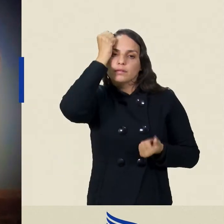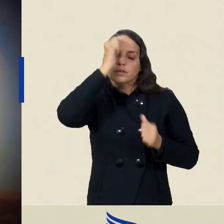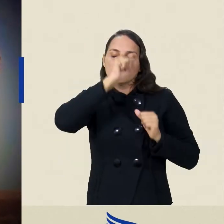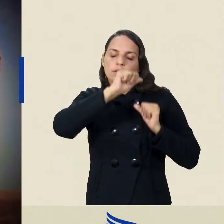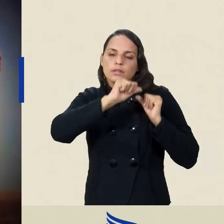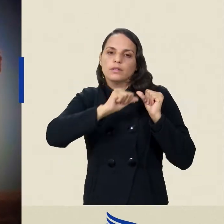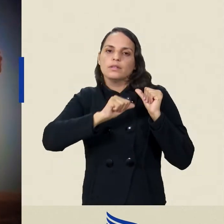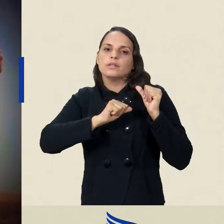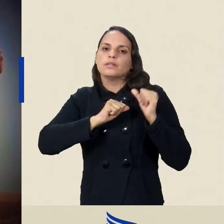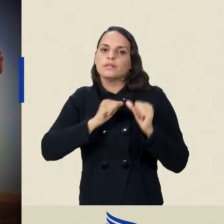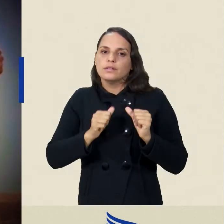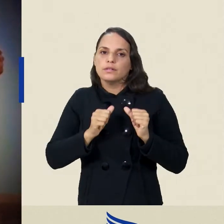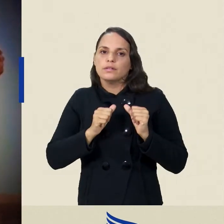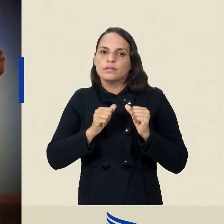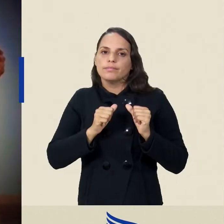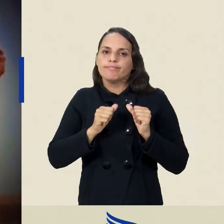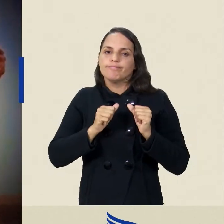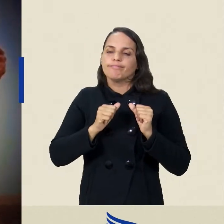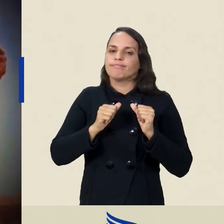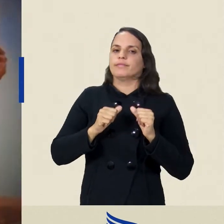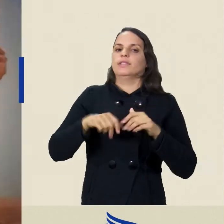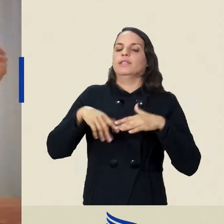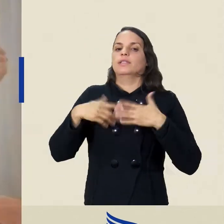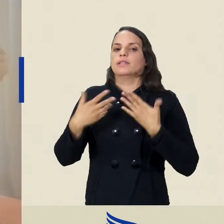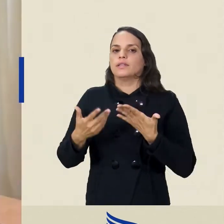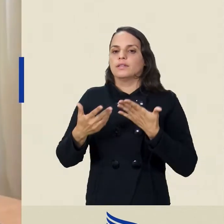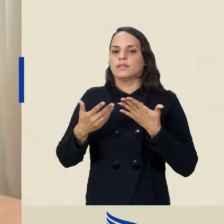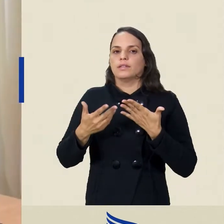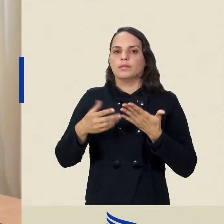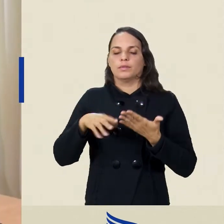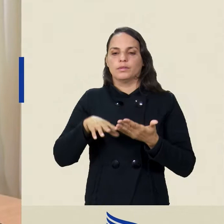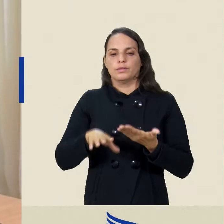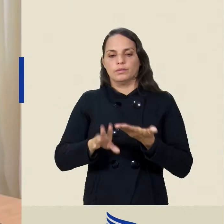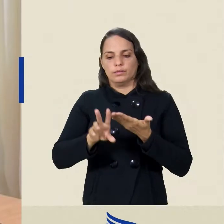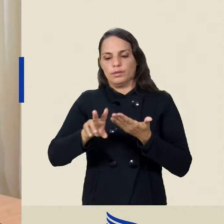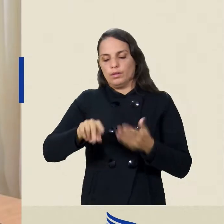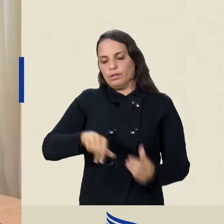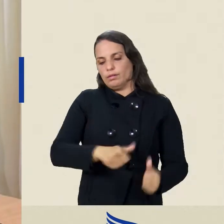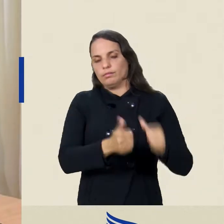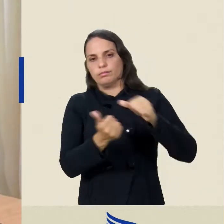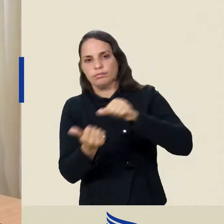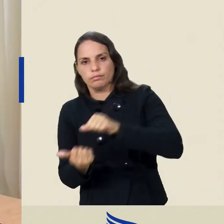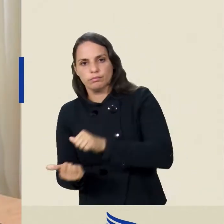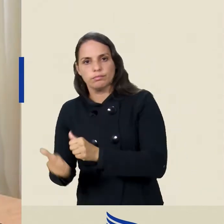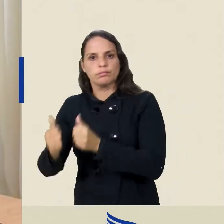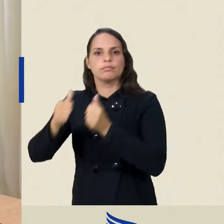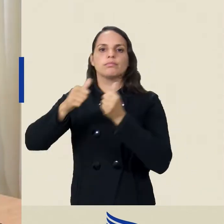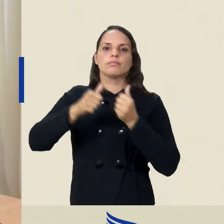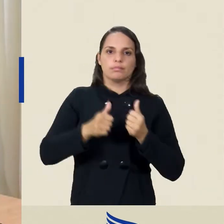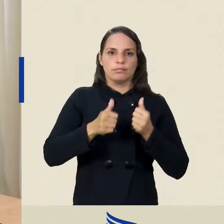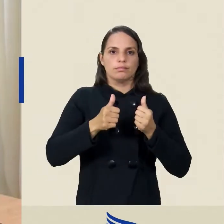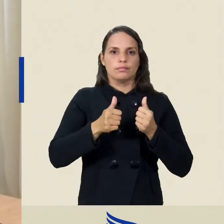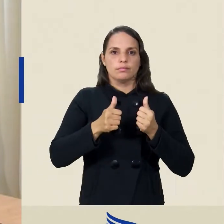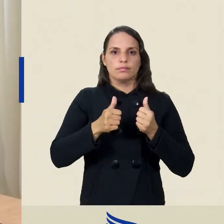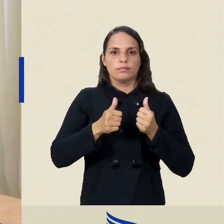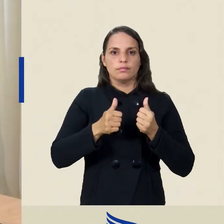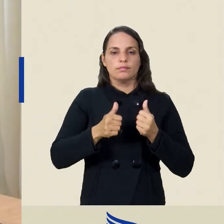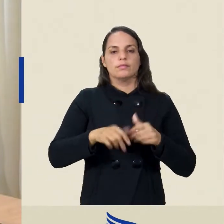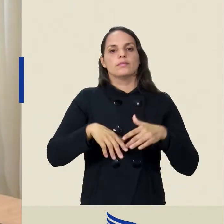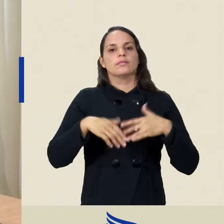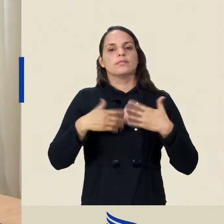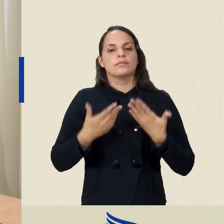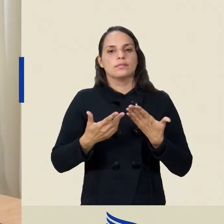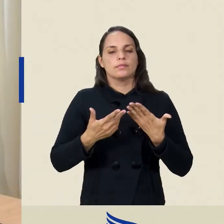convertidos, nascidos do alto, eram sepultados na água através do batismo. Nascer